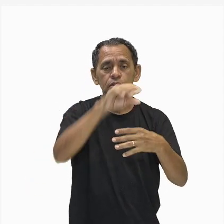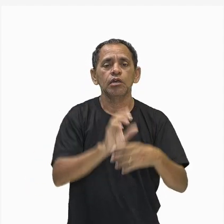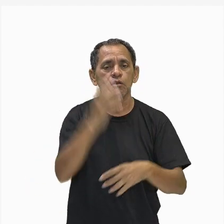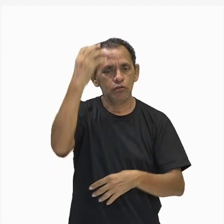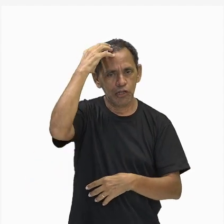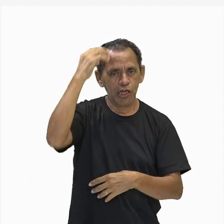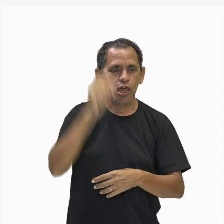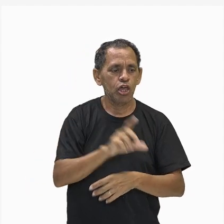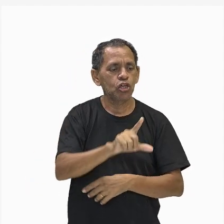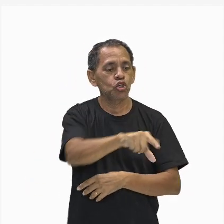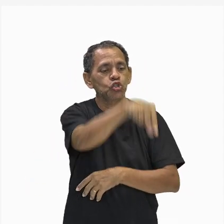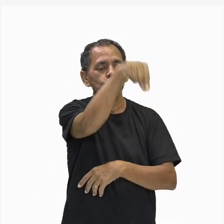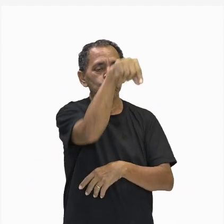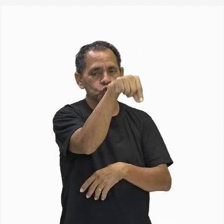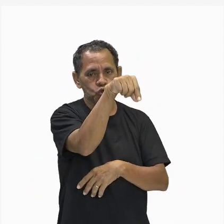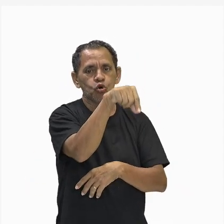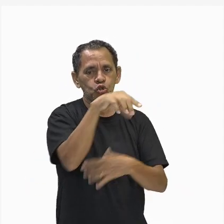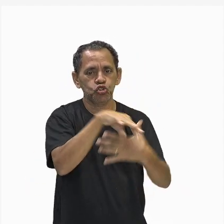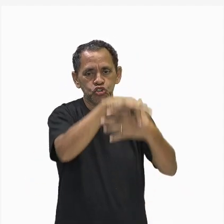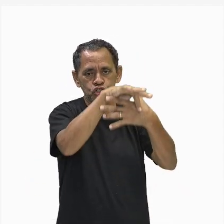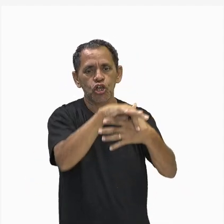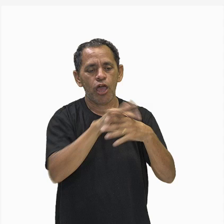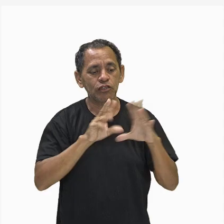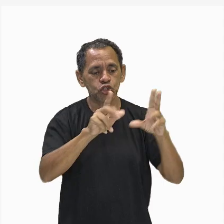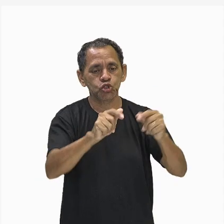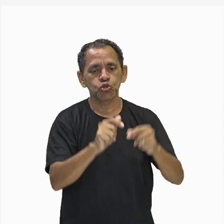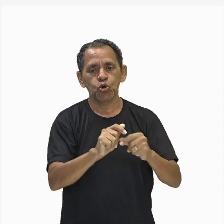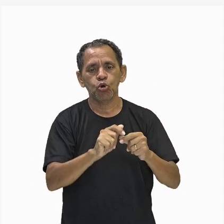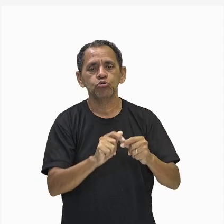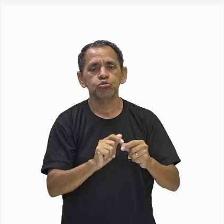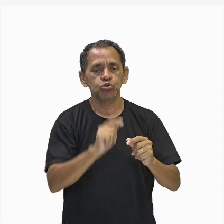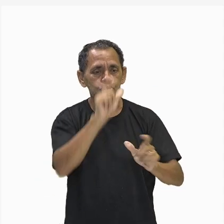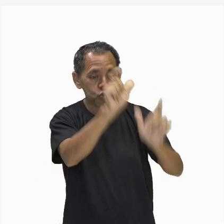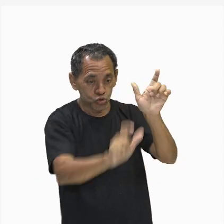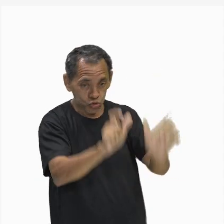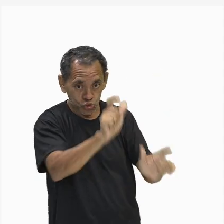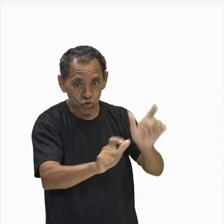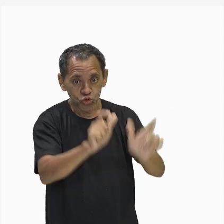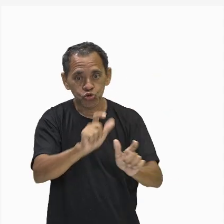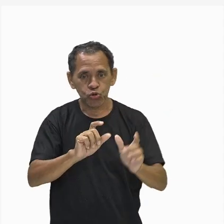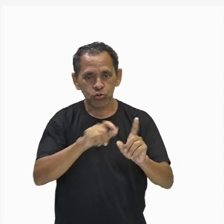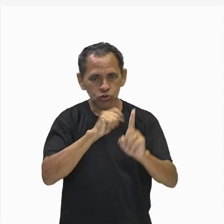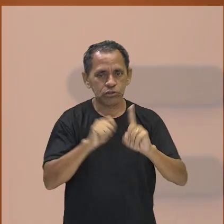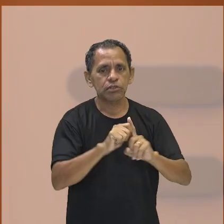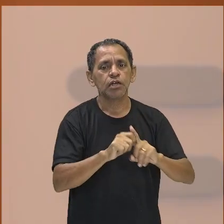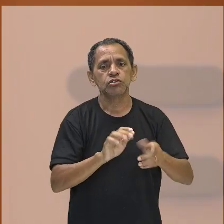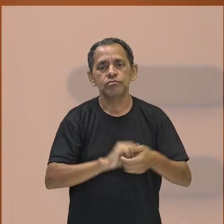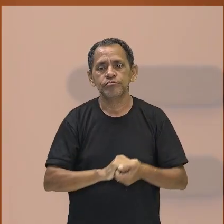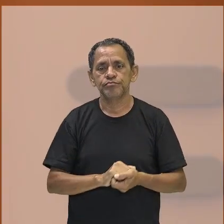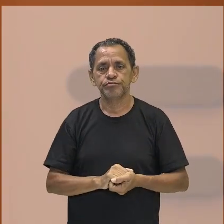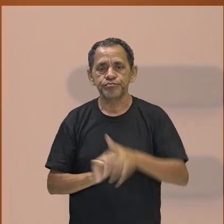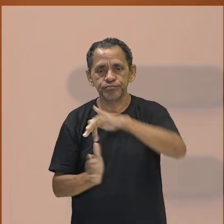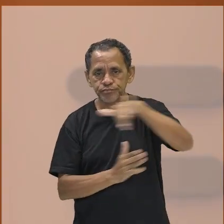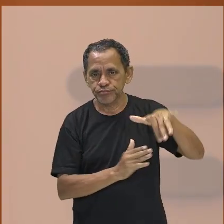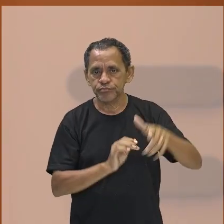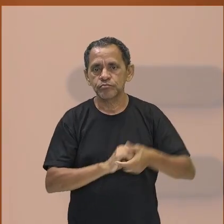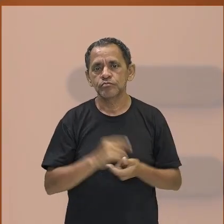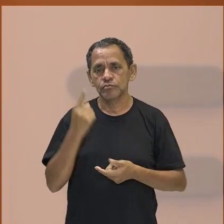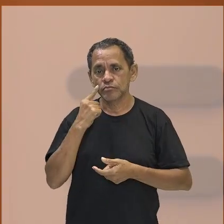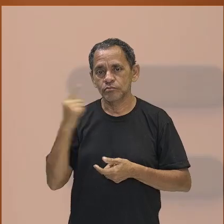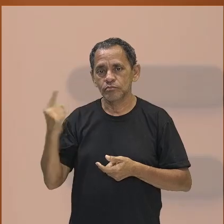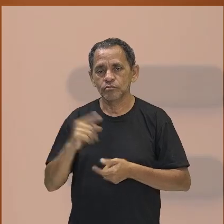um chefe escolhido entre todos os homens daquela sociedade. E nós temos aí, trago para vocês, então, olha só,